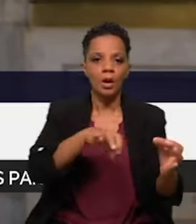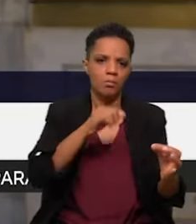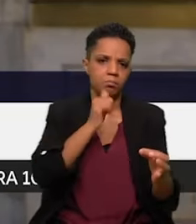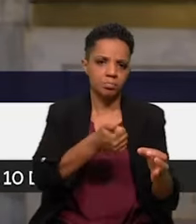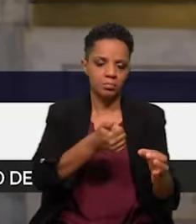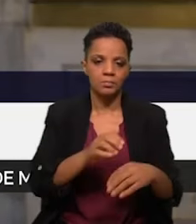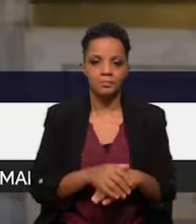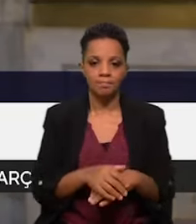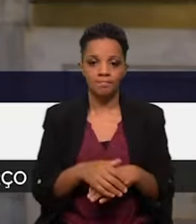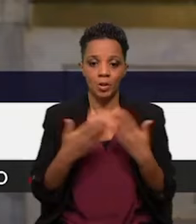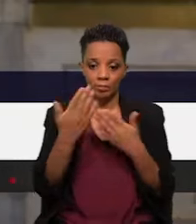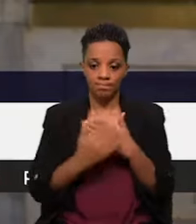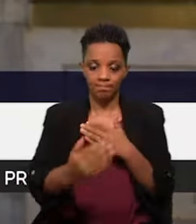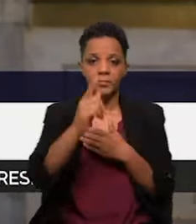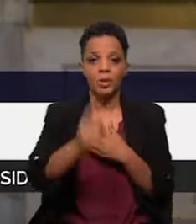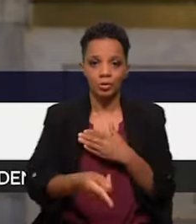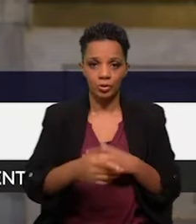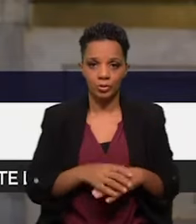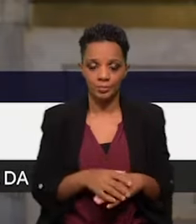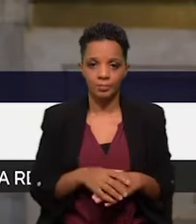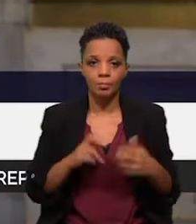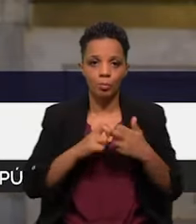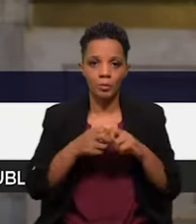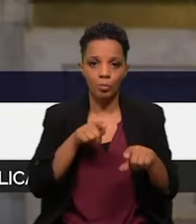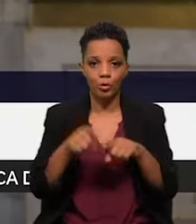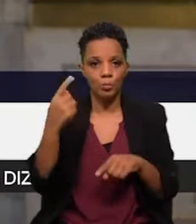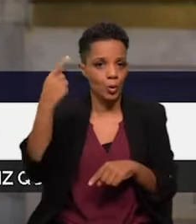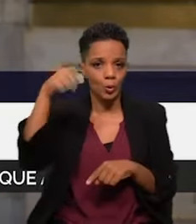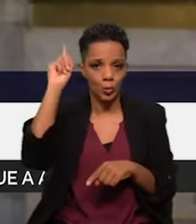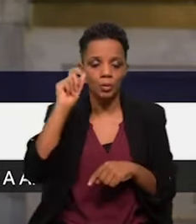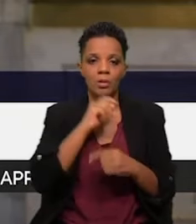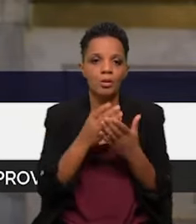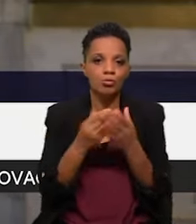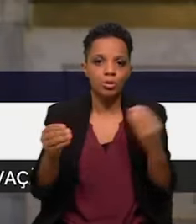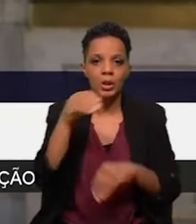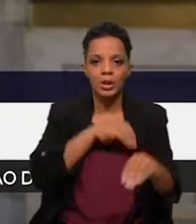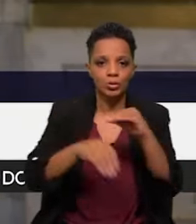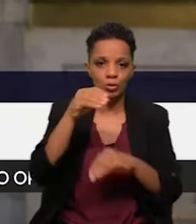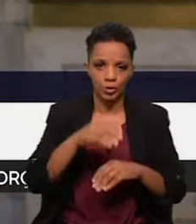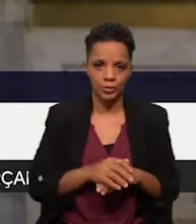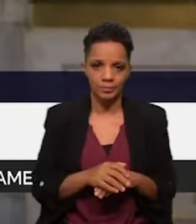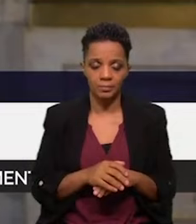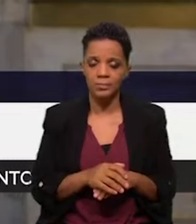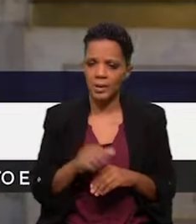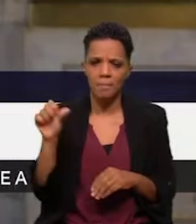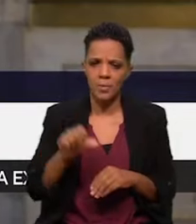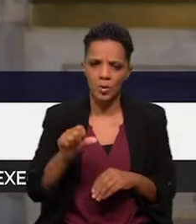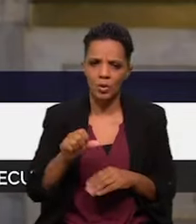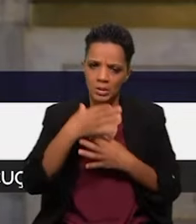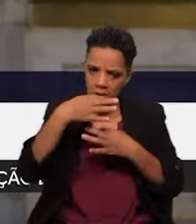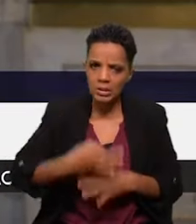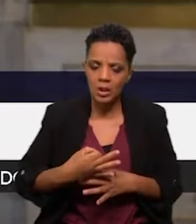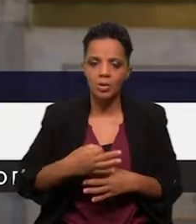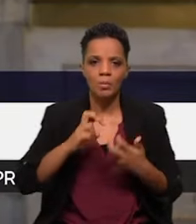nossa frente, quem dera que fosse apenas uma crise política que se resolvesse com eleições. É mais sério do que isso, é uma